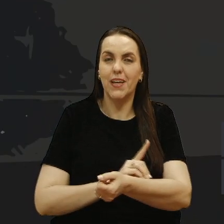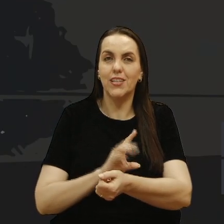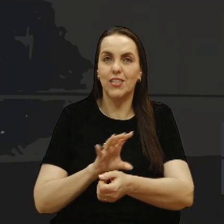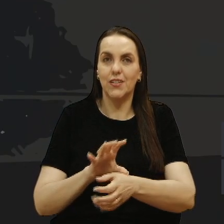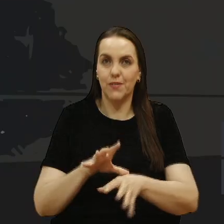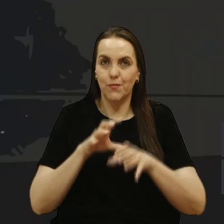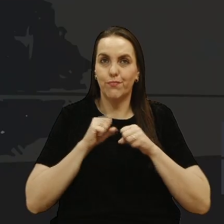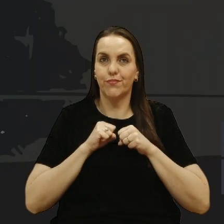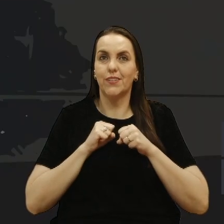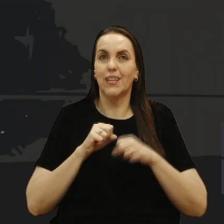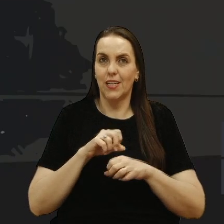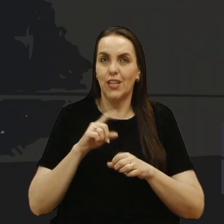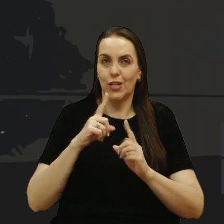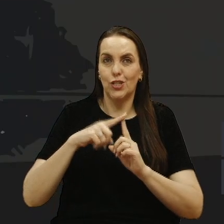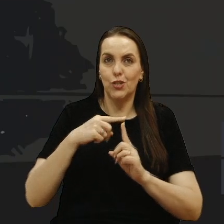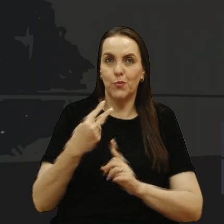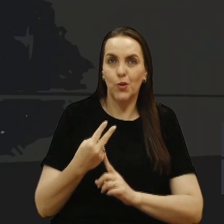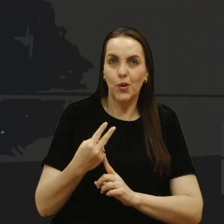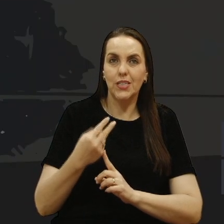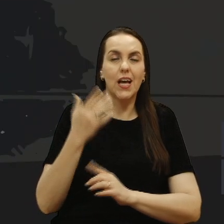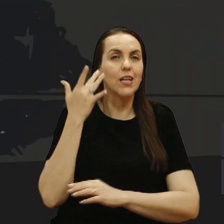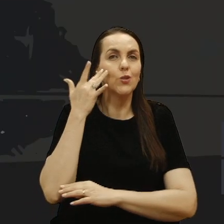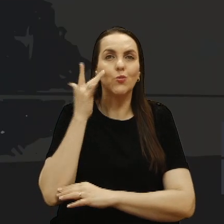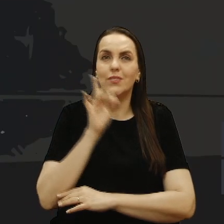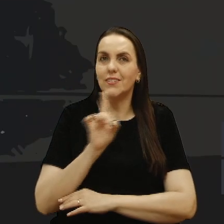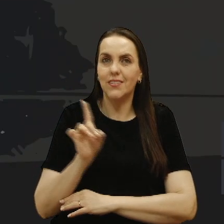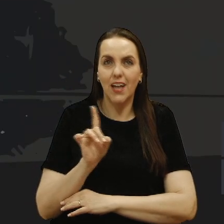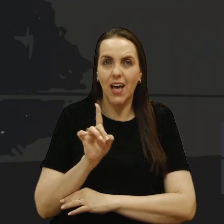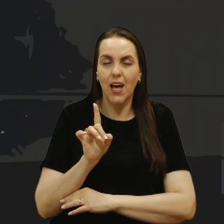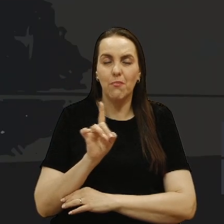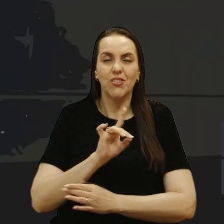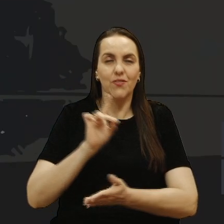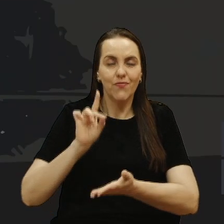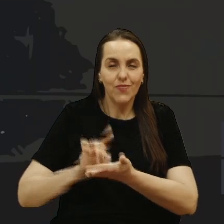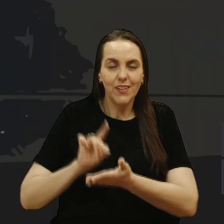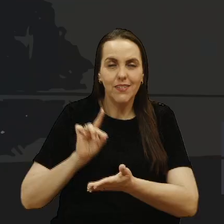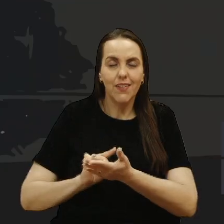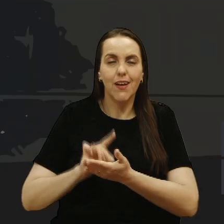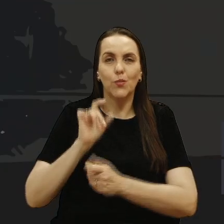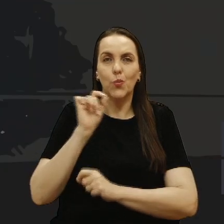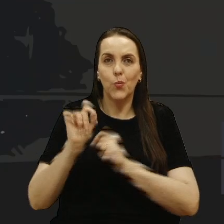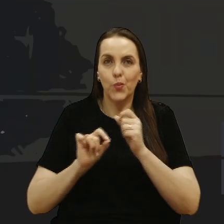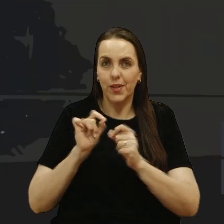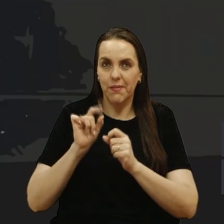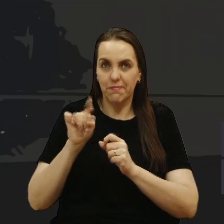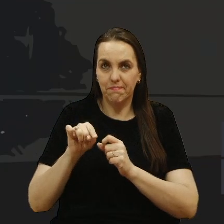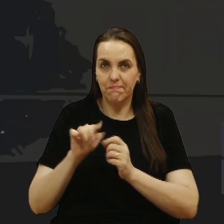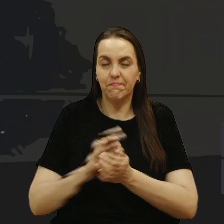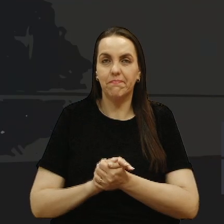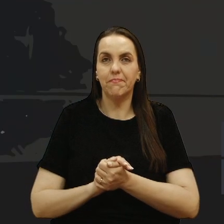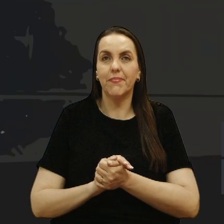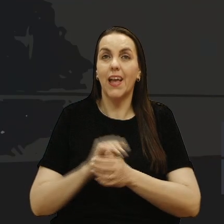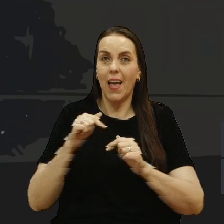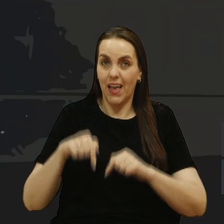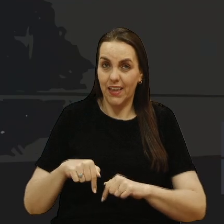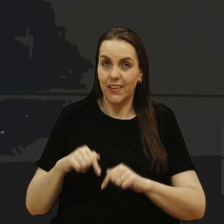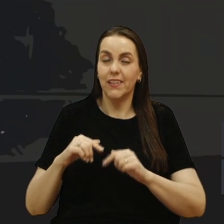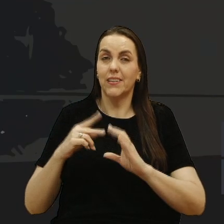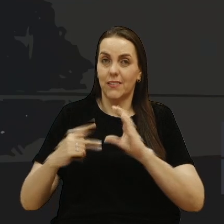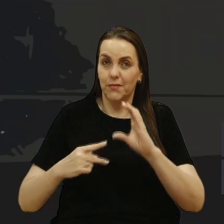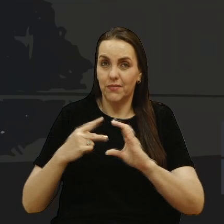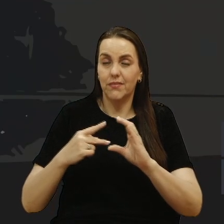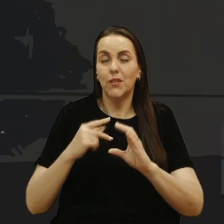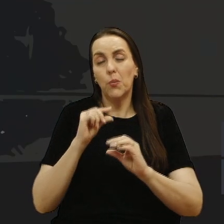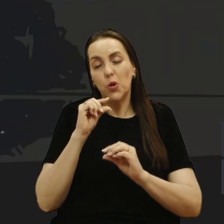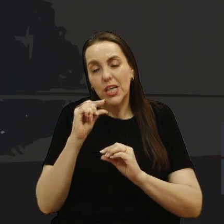né? O tipo 2, enfim. A gente não tem a verdadeira noção. E ainda nessa casa, eu acho que a gente está um pouquinho mais à frente, porque